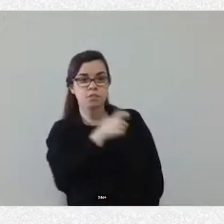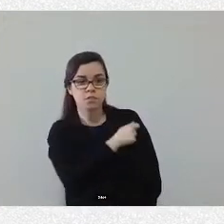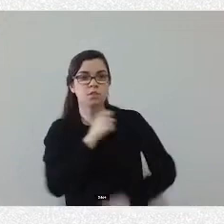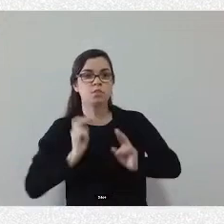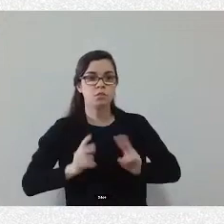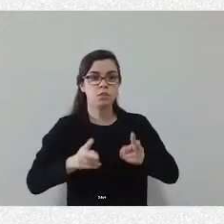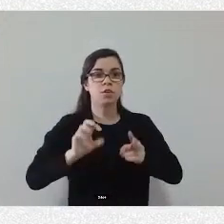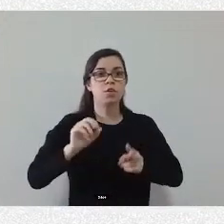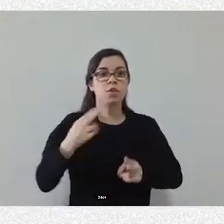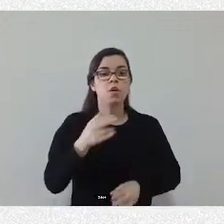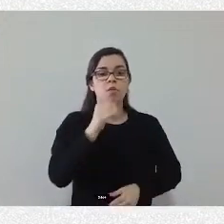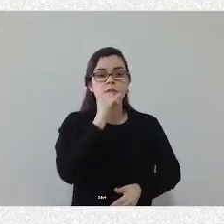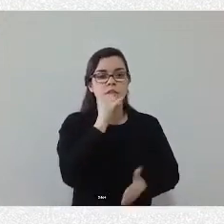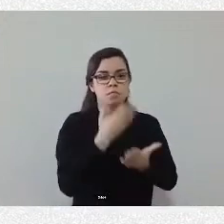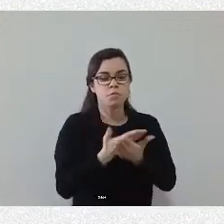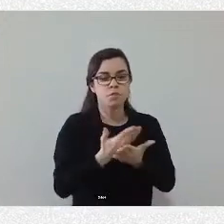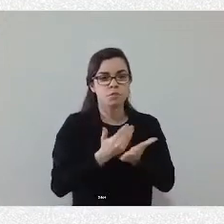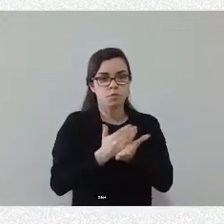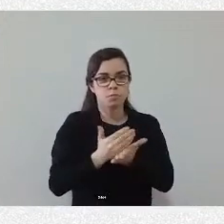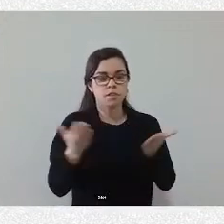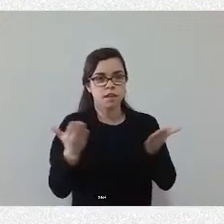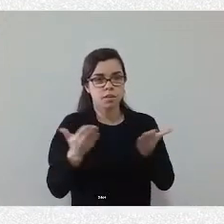12 anos já vacinada?